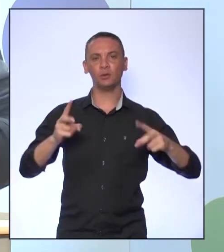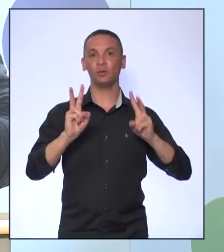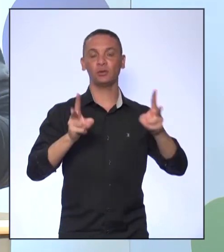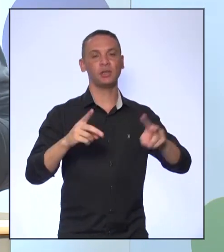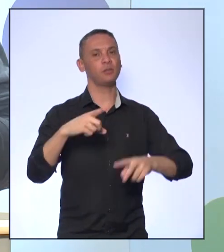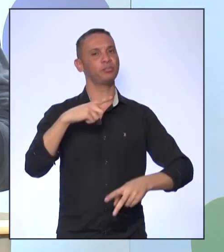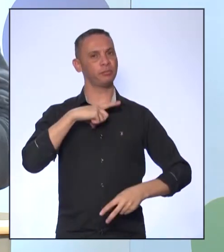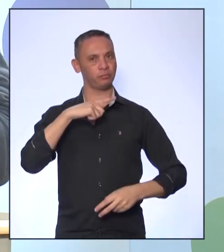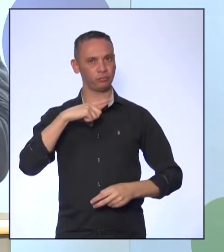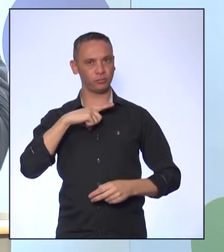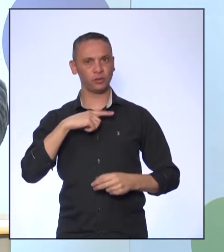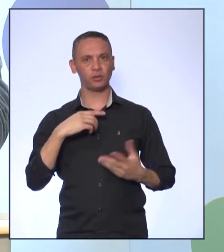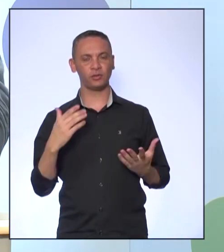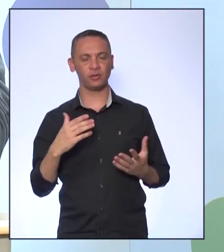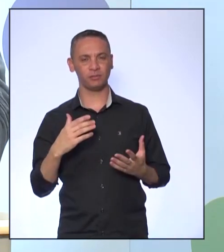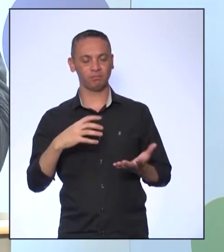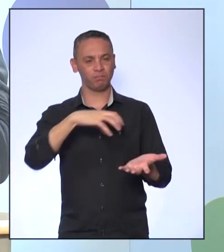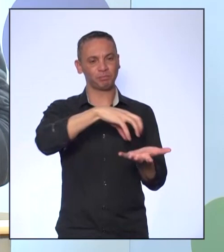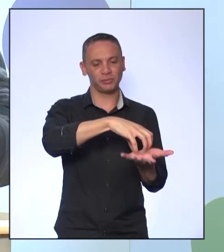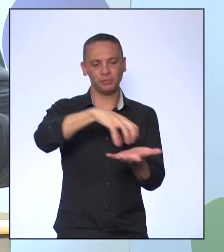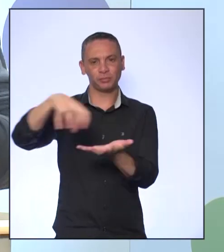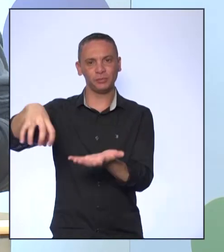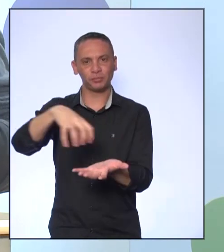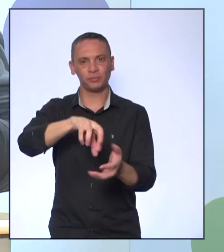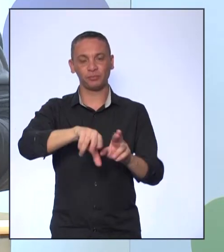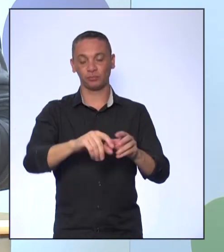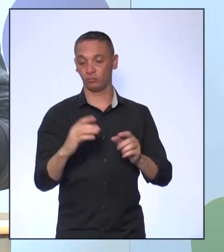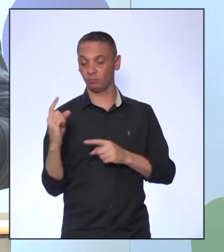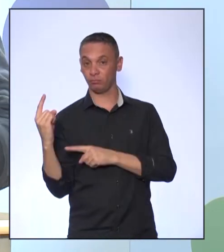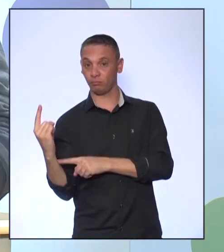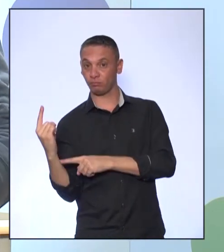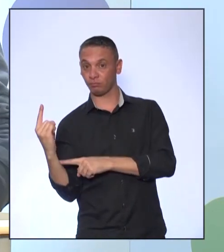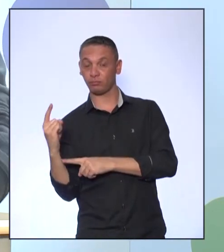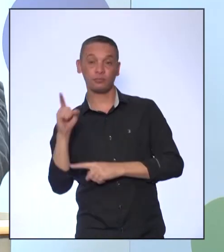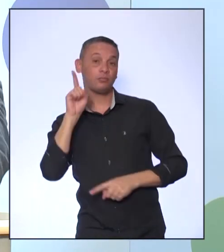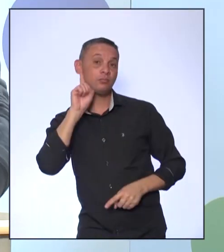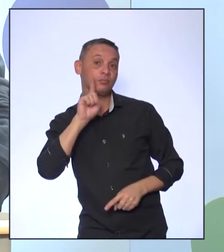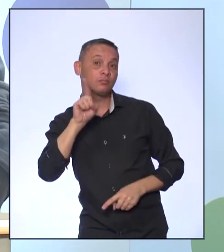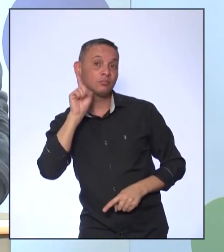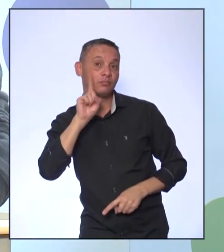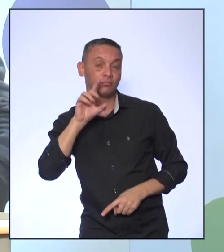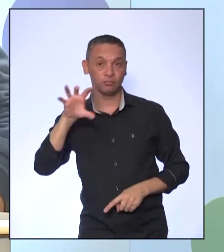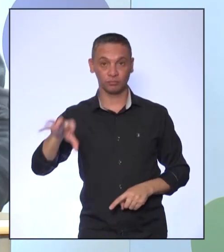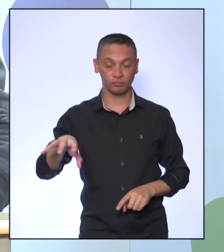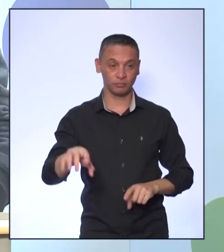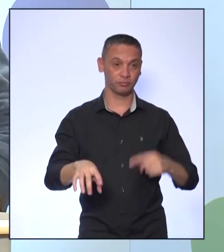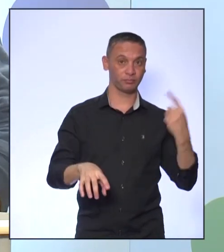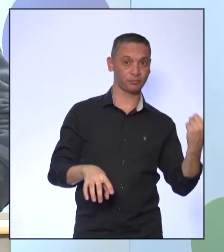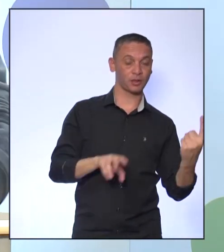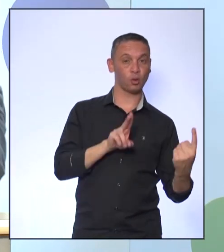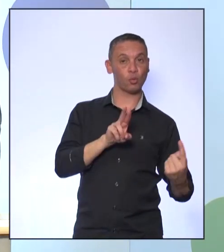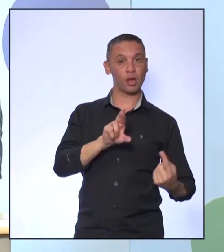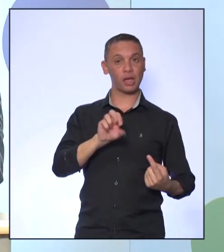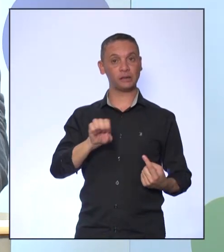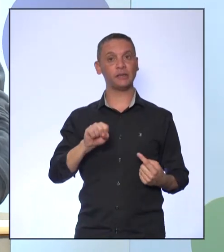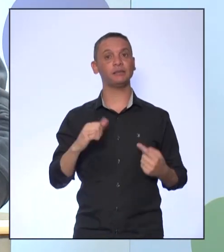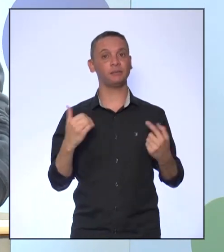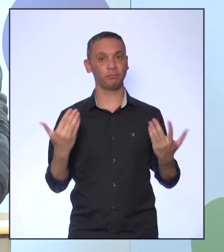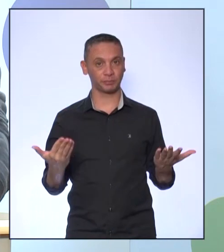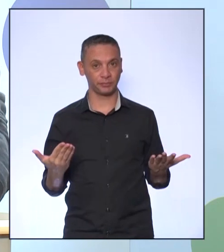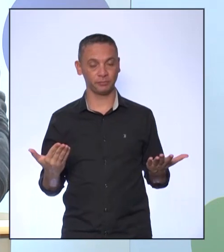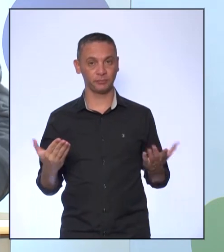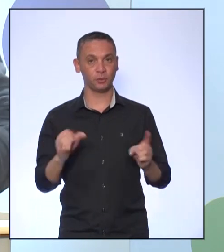tinha essa questão aí da bipolarização. Então, do lado nós tínhamos os Estados Unidos capitalista e do outro lado nós tínhamos a União